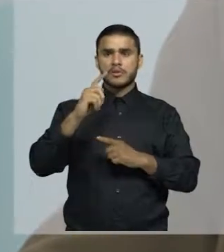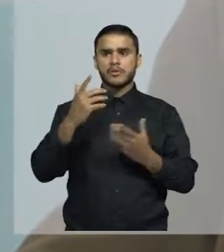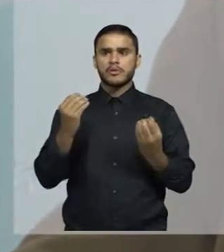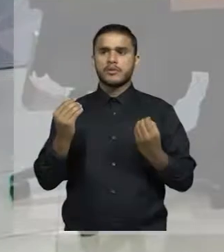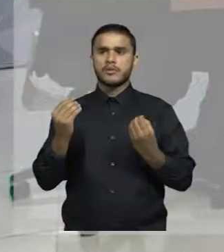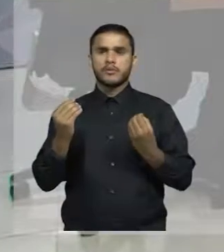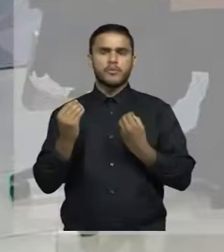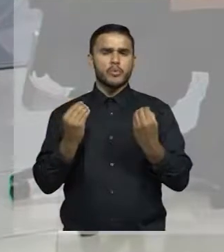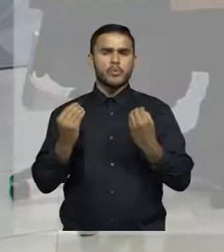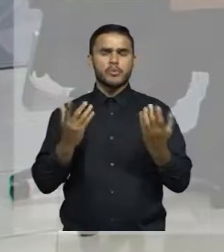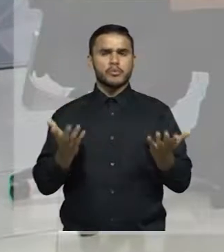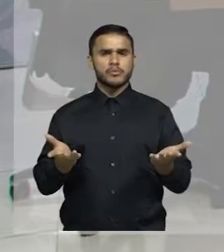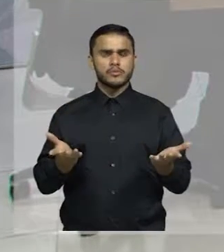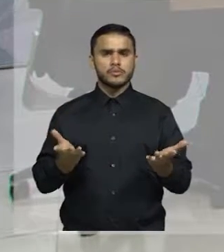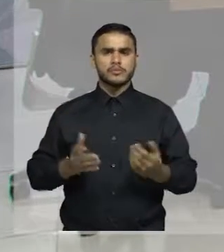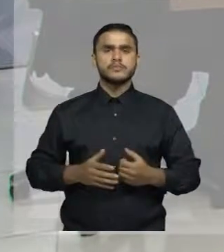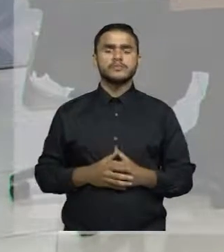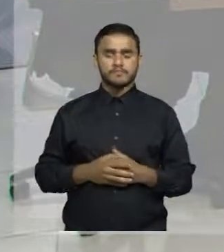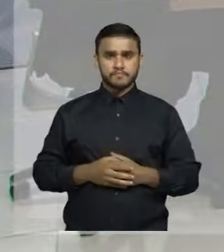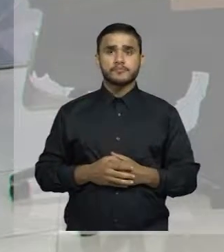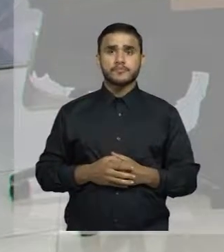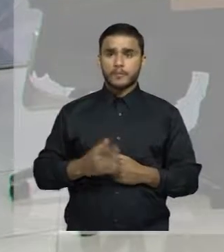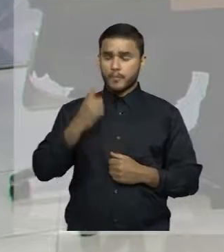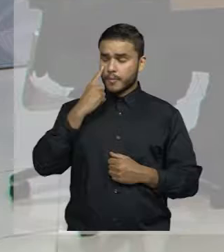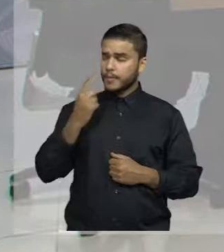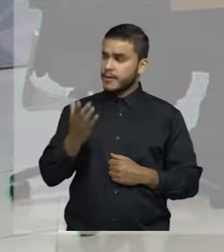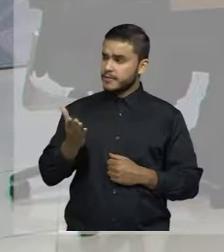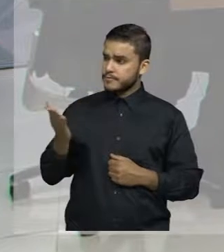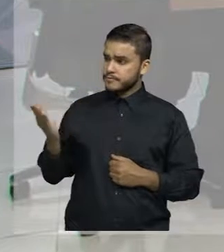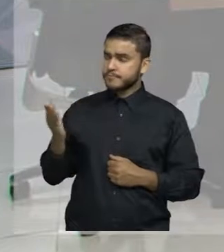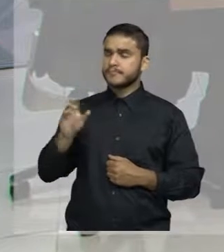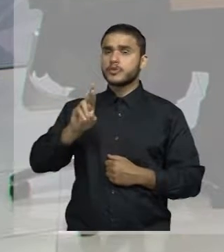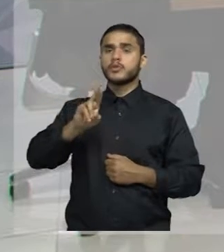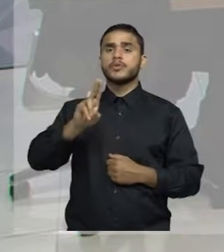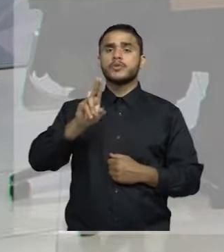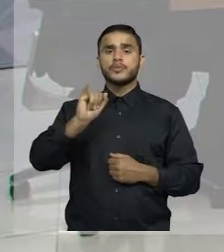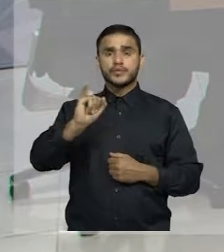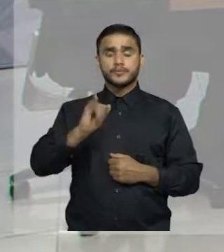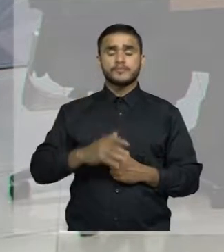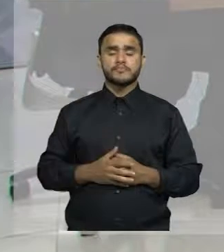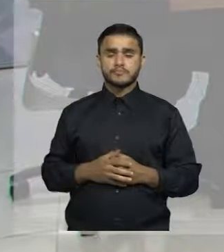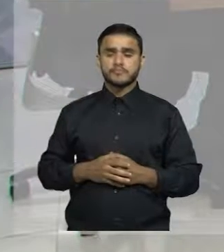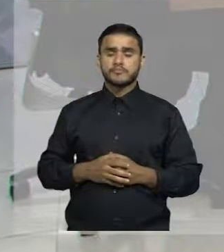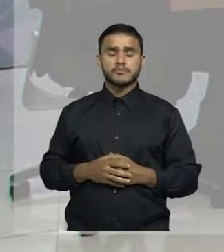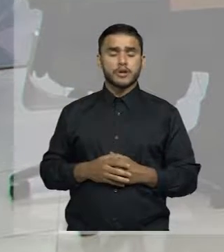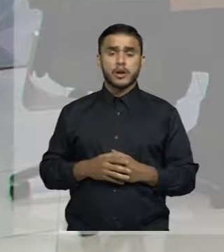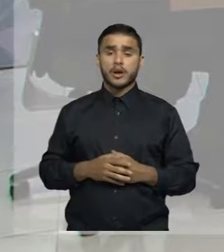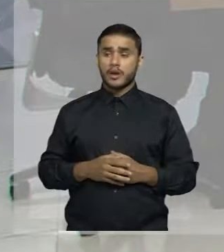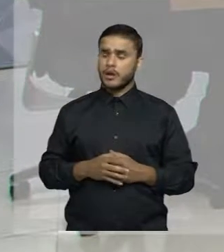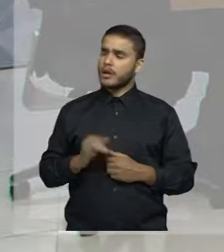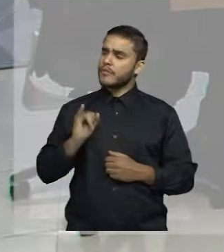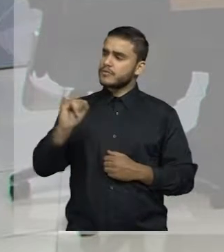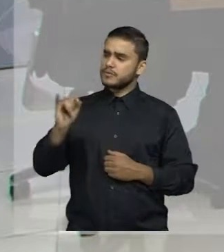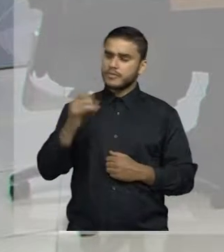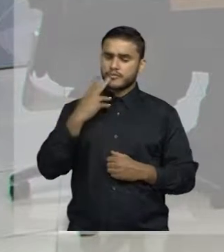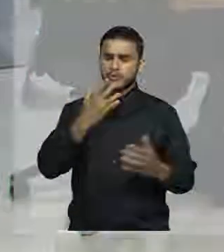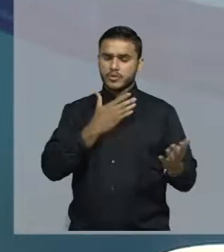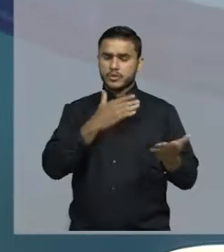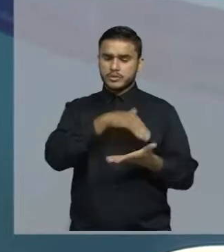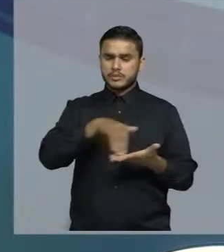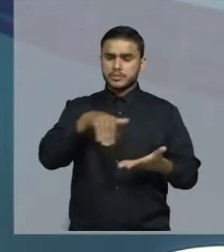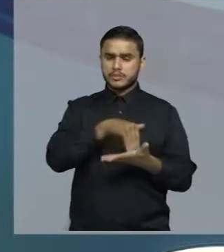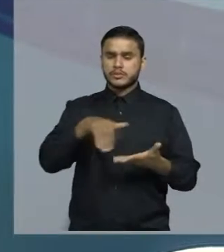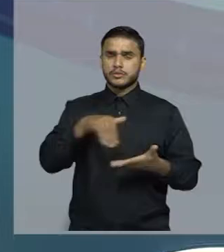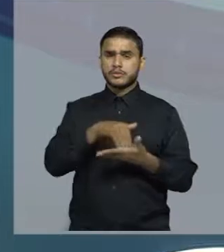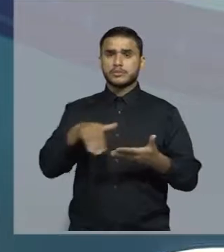Rui, a partir... E mesmo assim, com esse nível, as autoridades resolvem dizer que não. O secretário